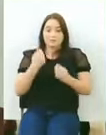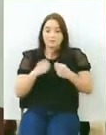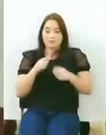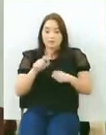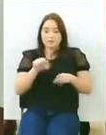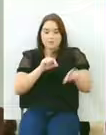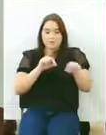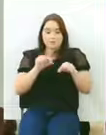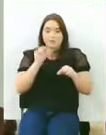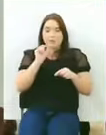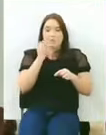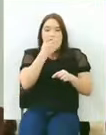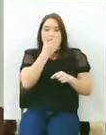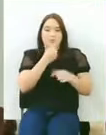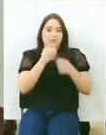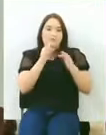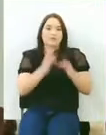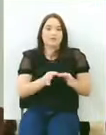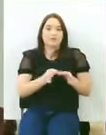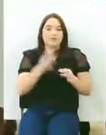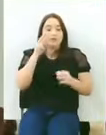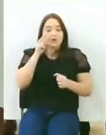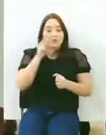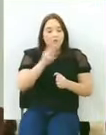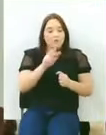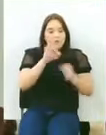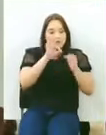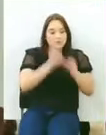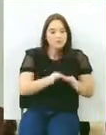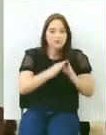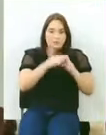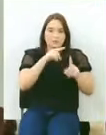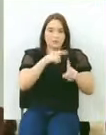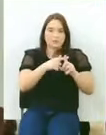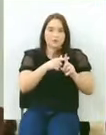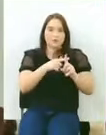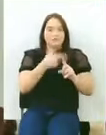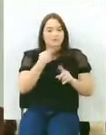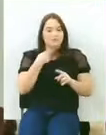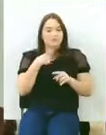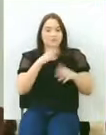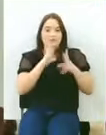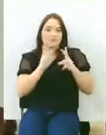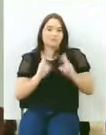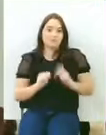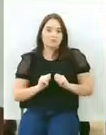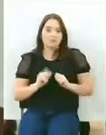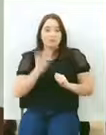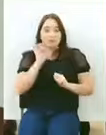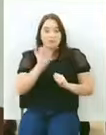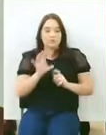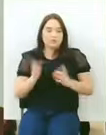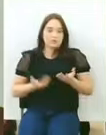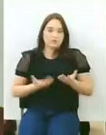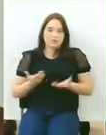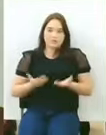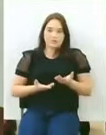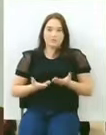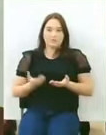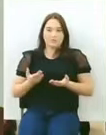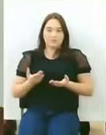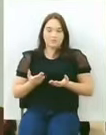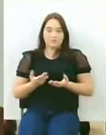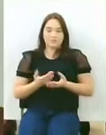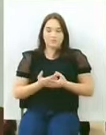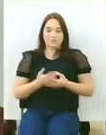eleger homens que olhem para a igreja com esse olhar, com o desejo puro e simples de